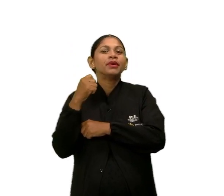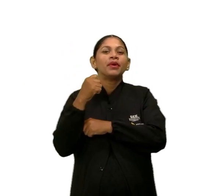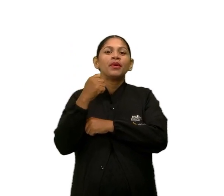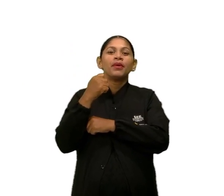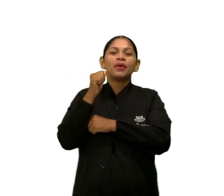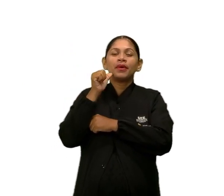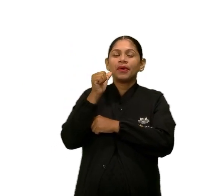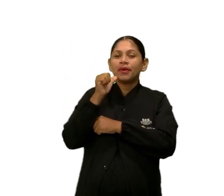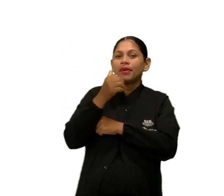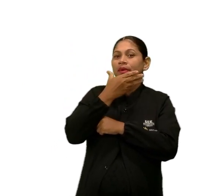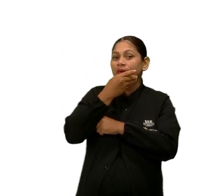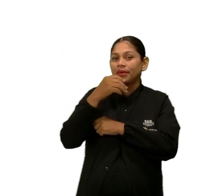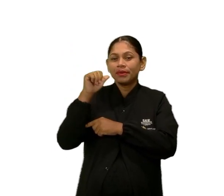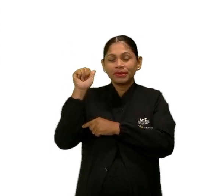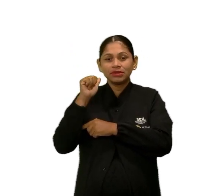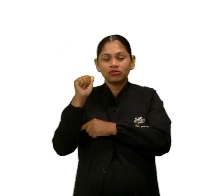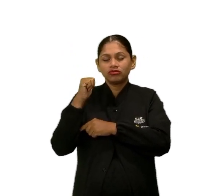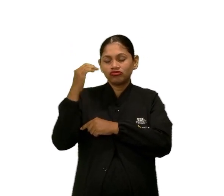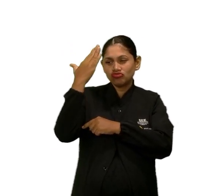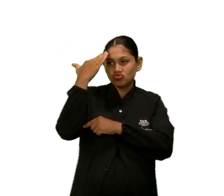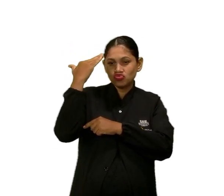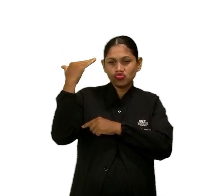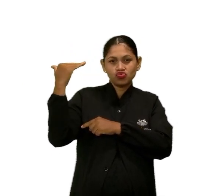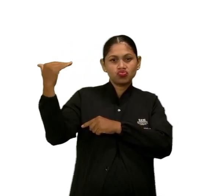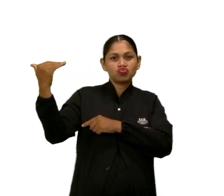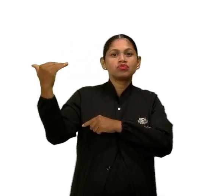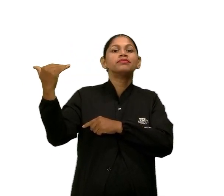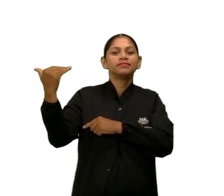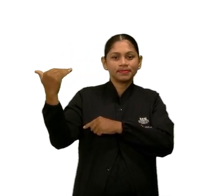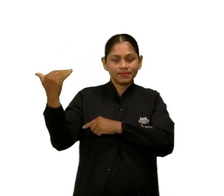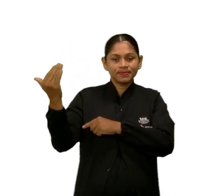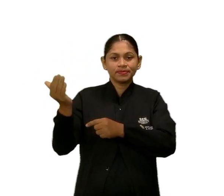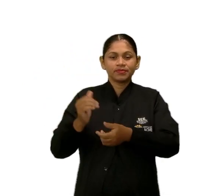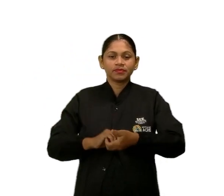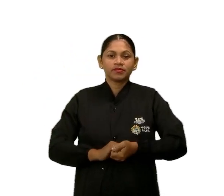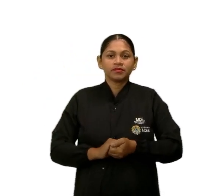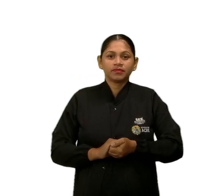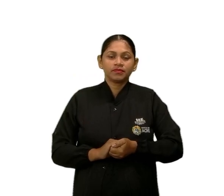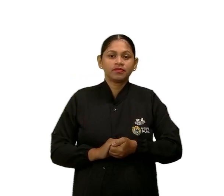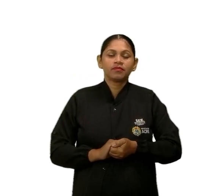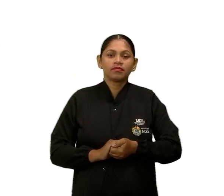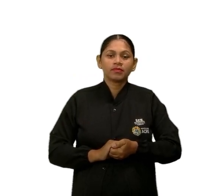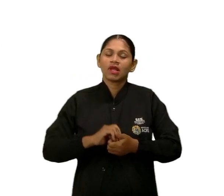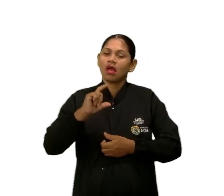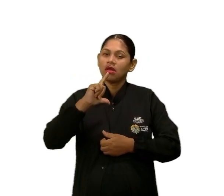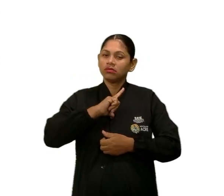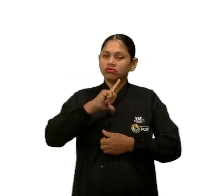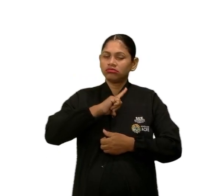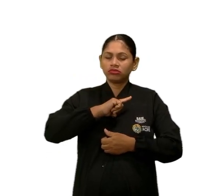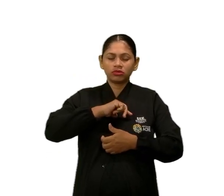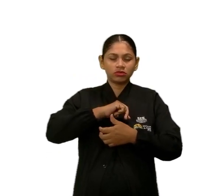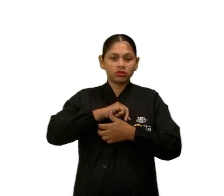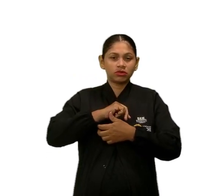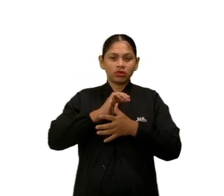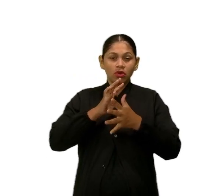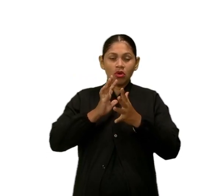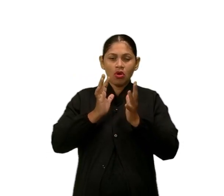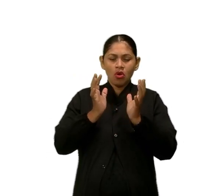tornassem celebridades. E aí foi quando houve, né, uma legião de fãs,